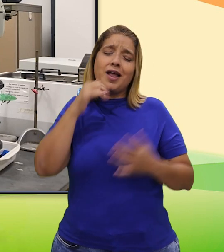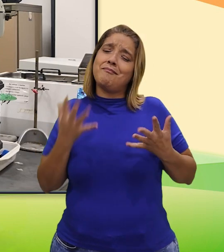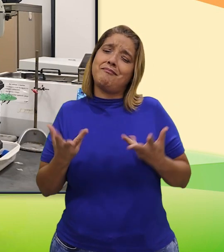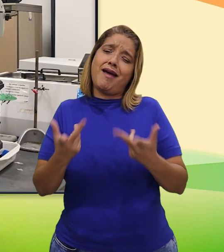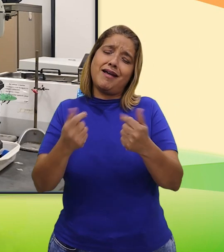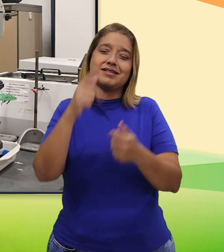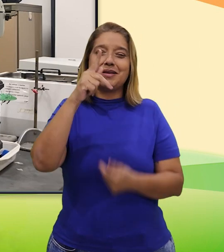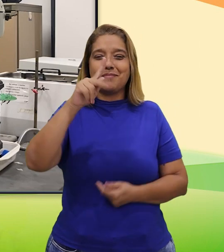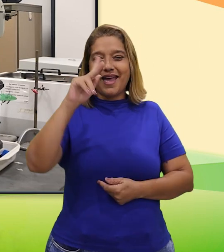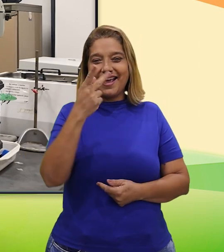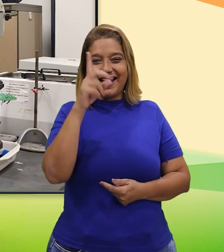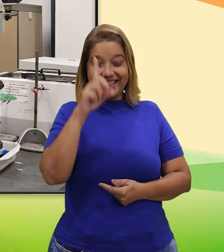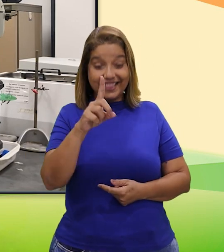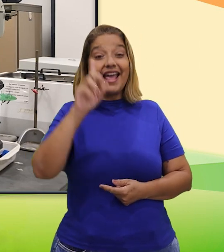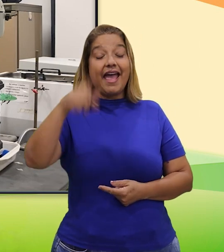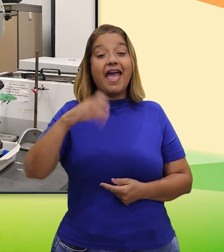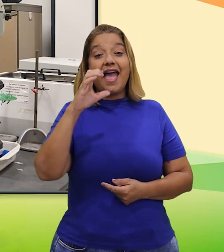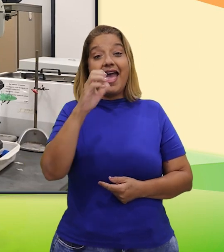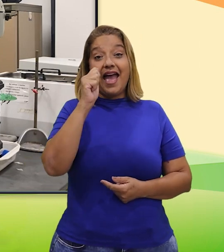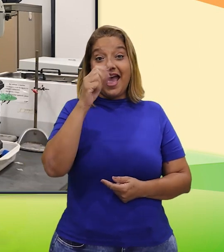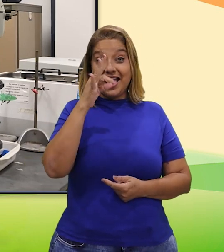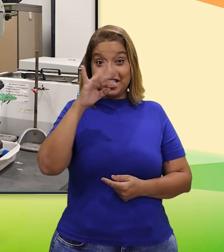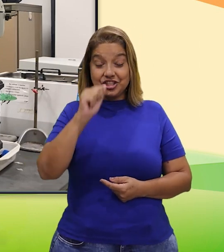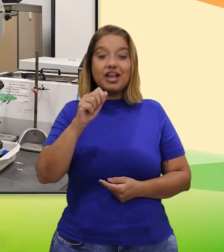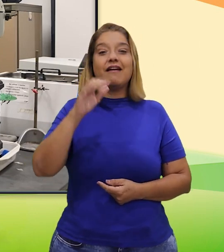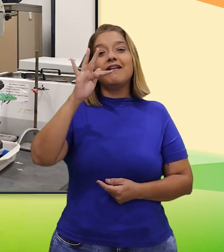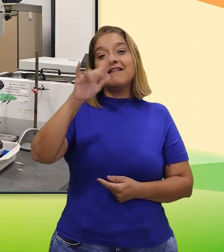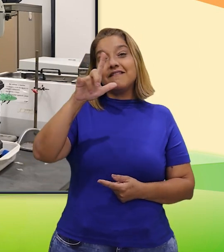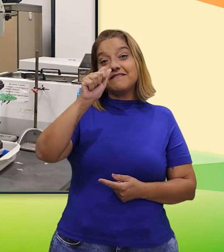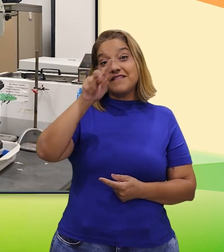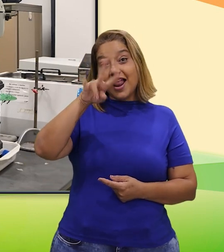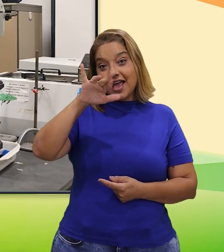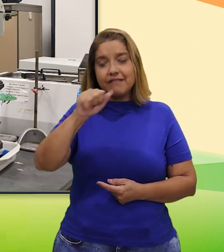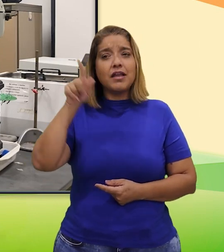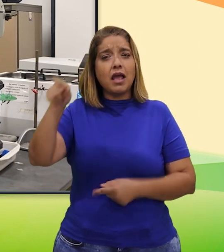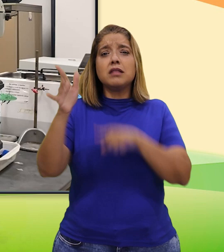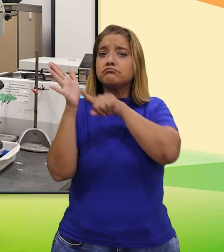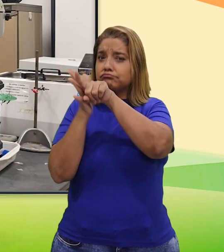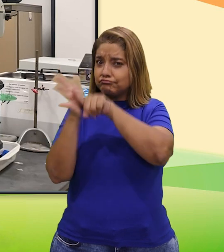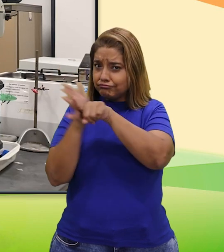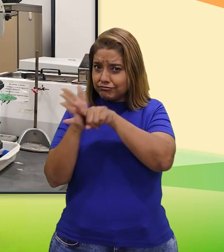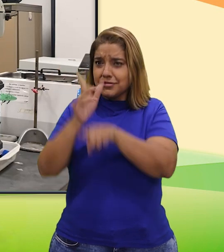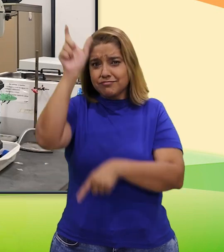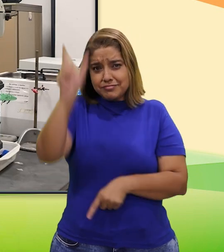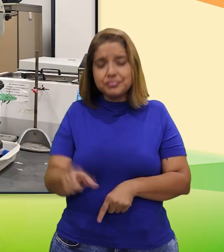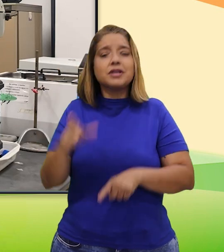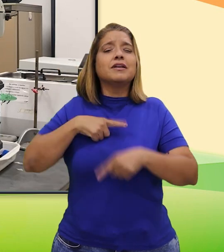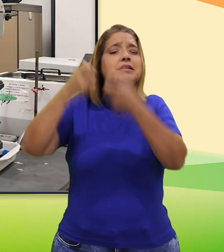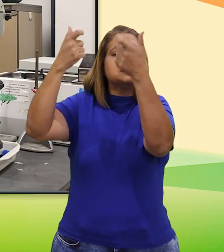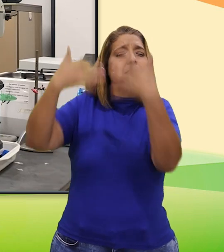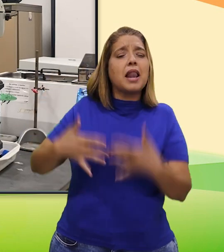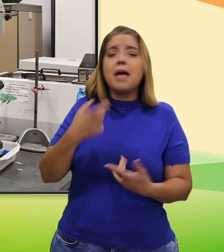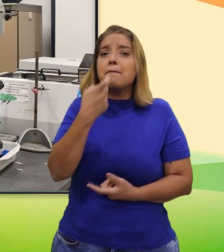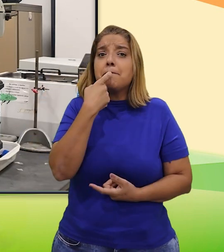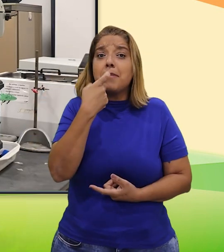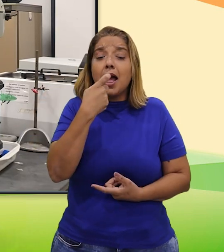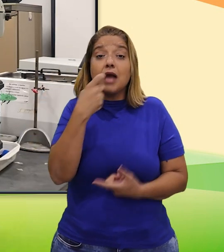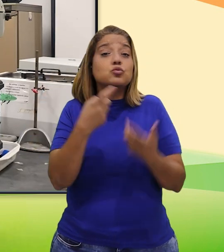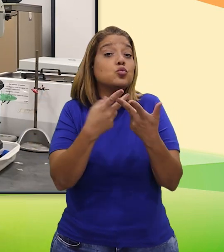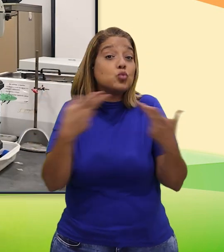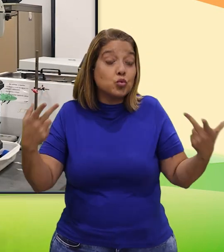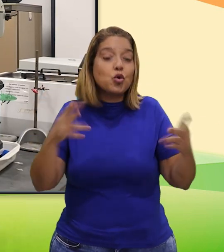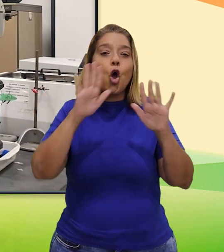maravilhosa, PhD, professora Kátia Flávia Fernandes, que é pesquisadora e vai contar tudo pra gente sobre